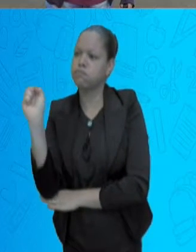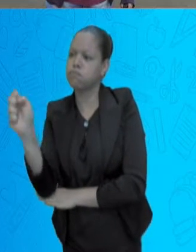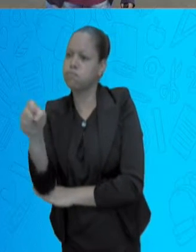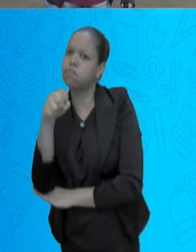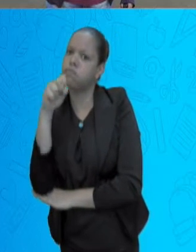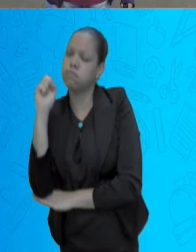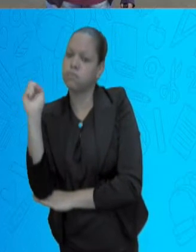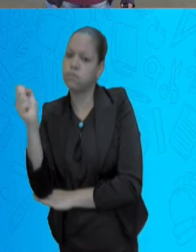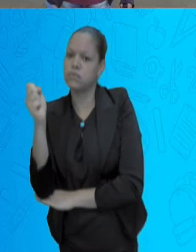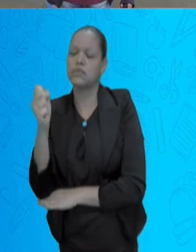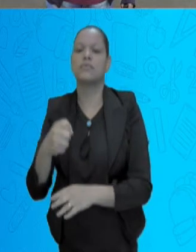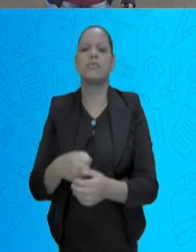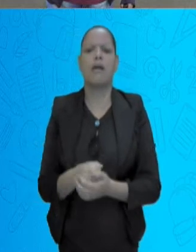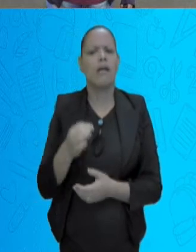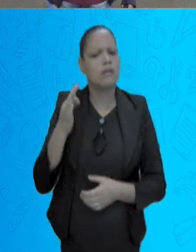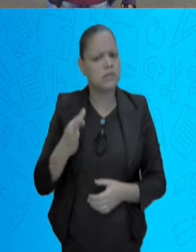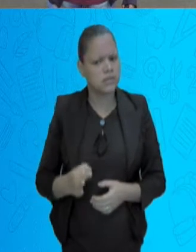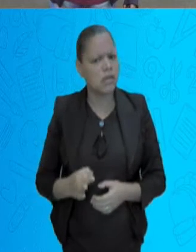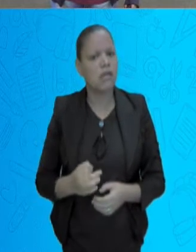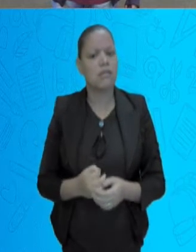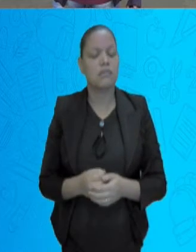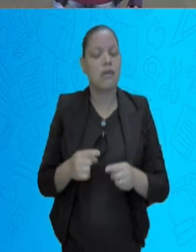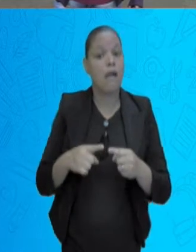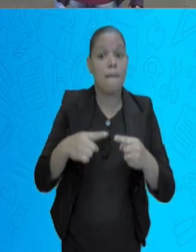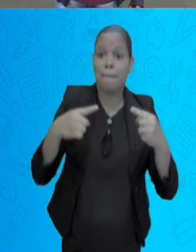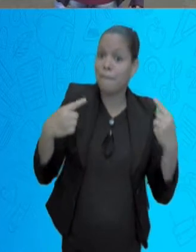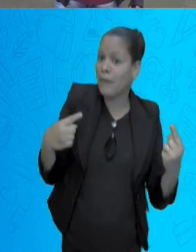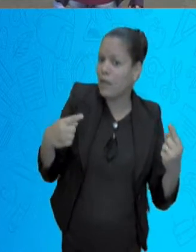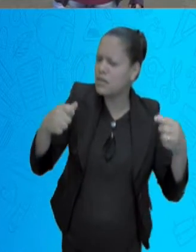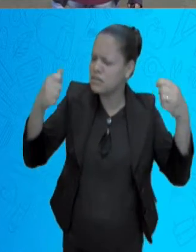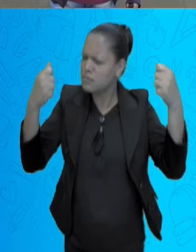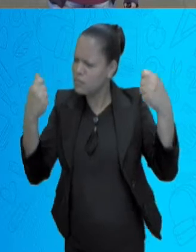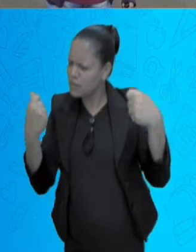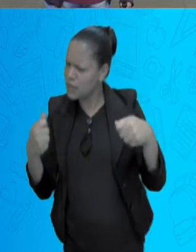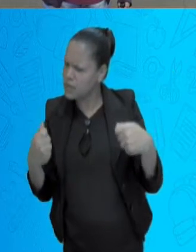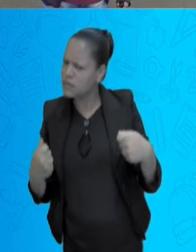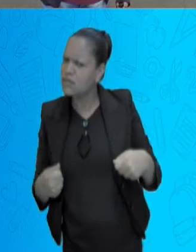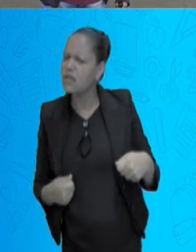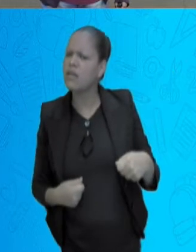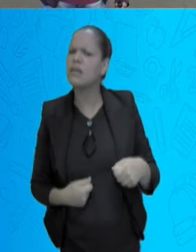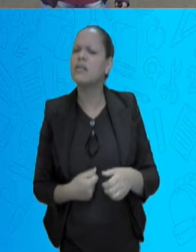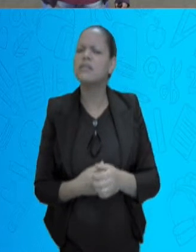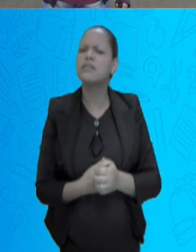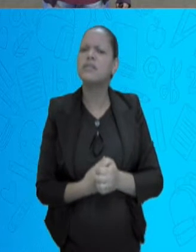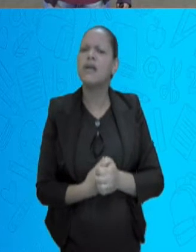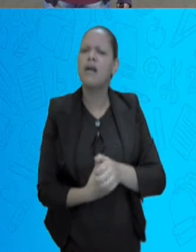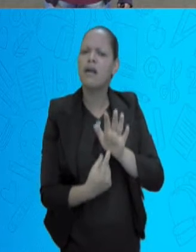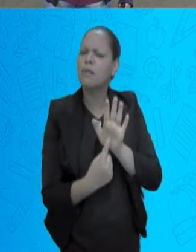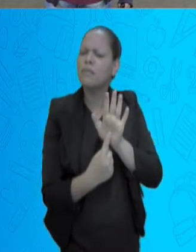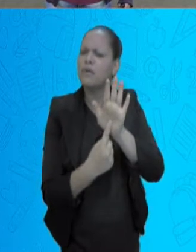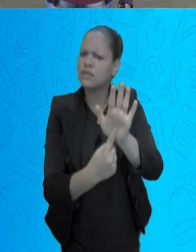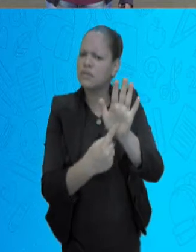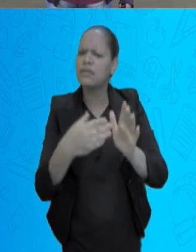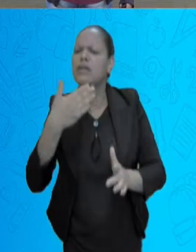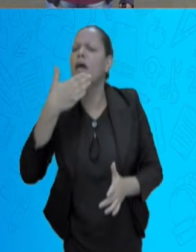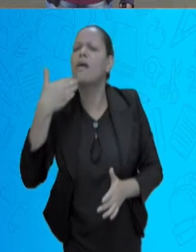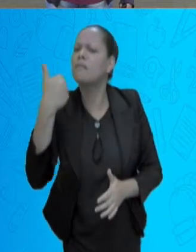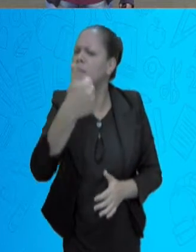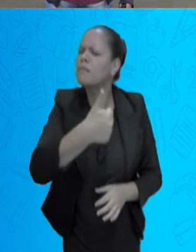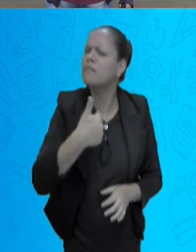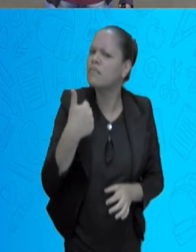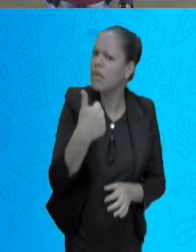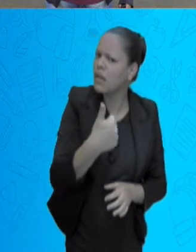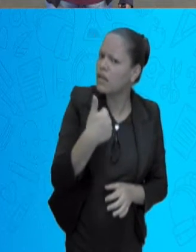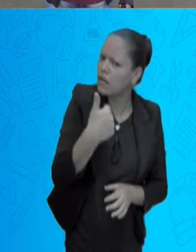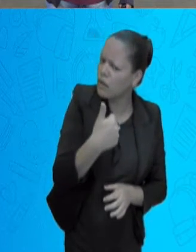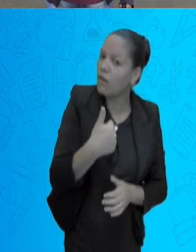ser coerente com a pergunta. Se a pergunta fala comigo assim: qual a cidade que